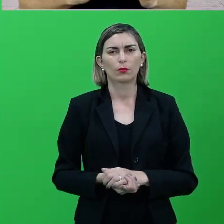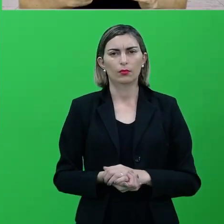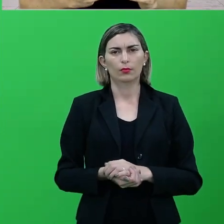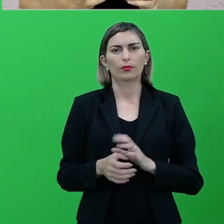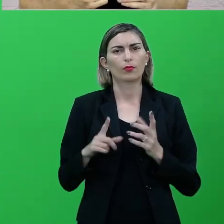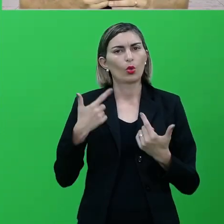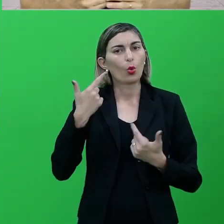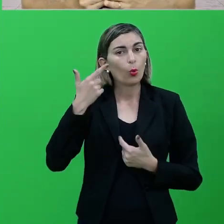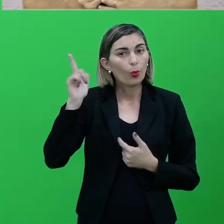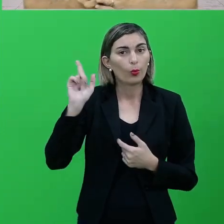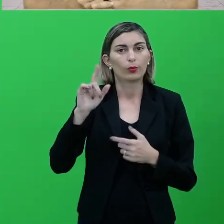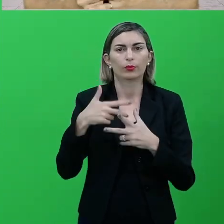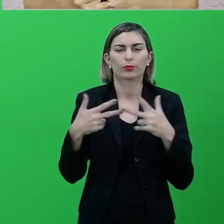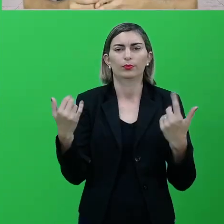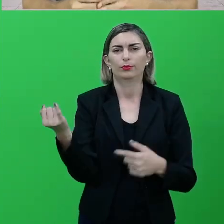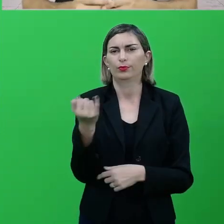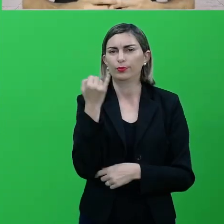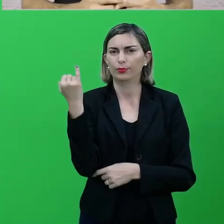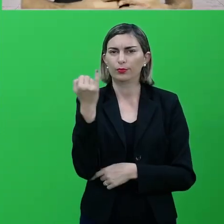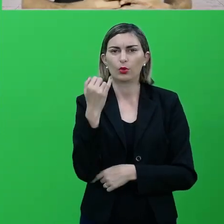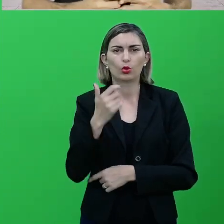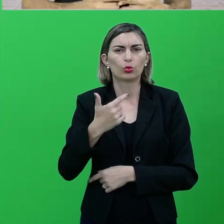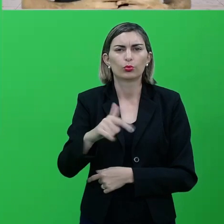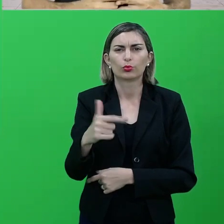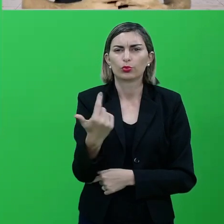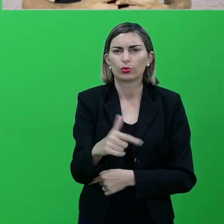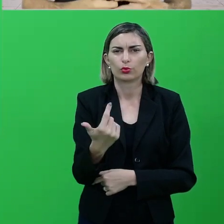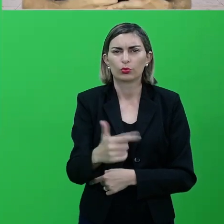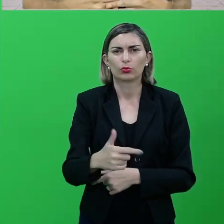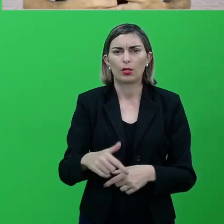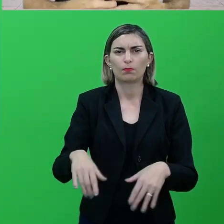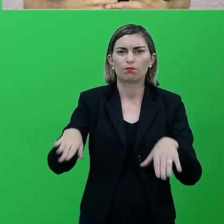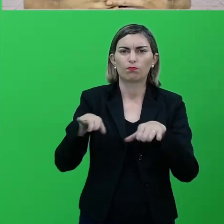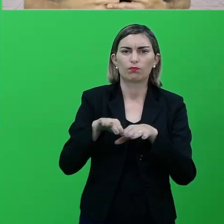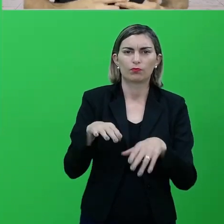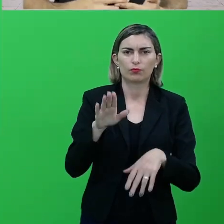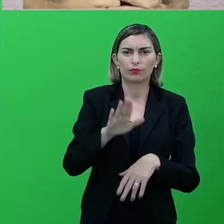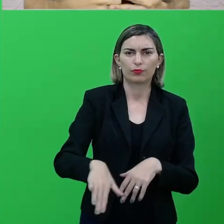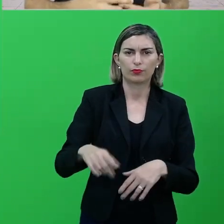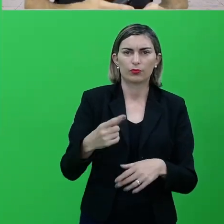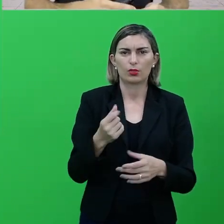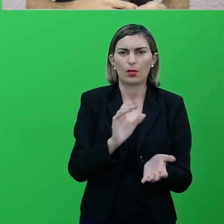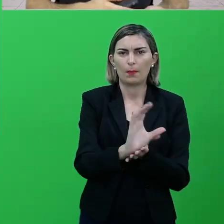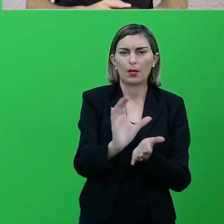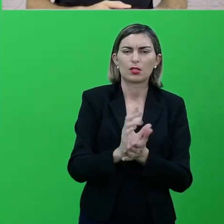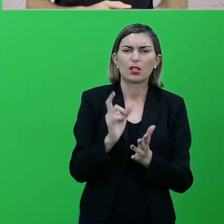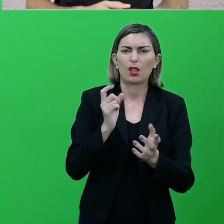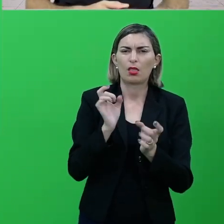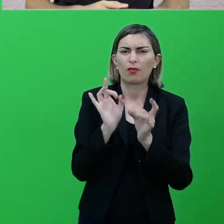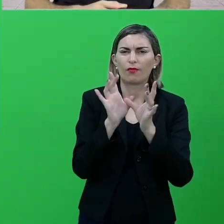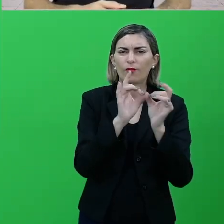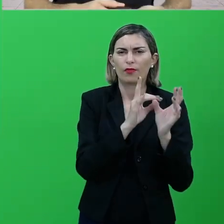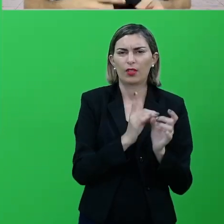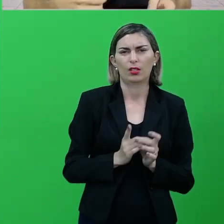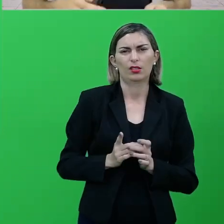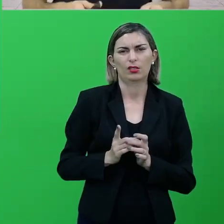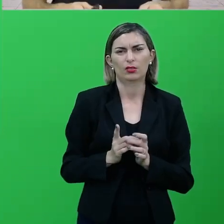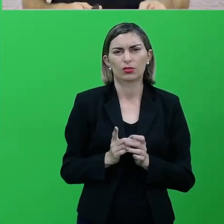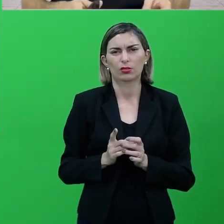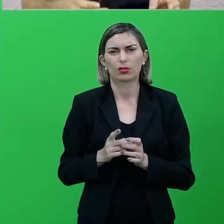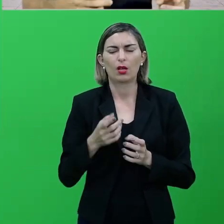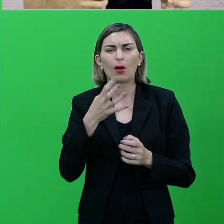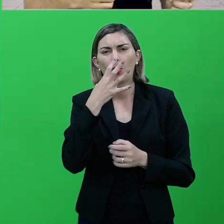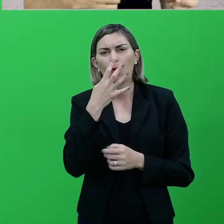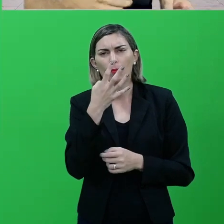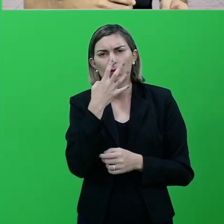Uma outra coisa importante é que não há equivalente para o setor público da parcela de vendas devido a inovações. Então,